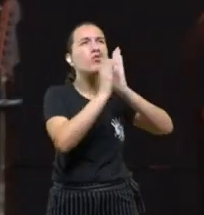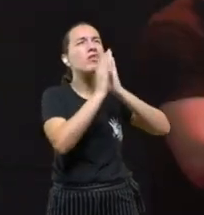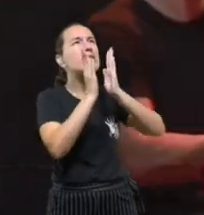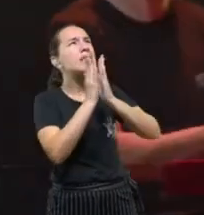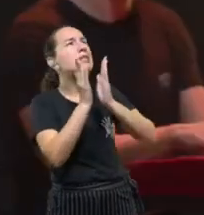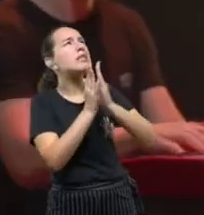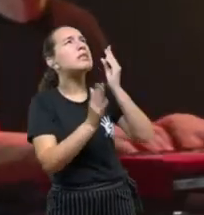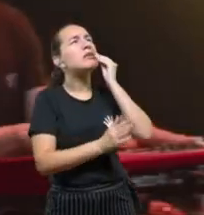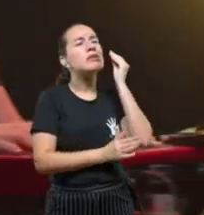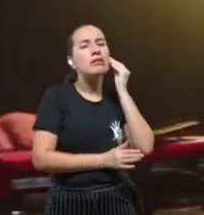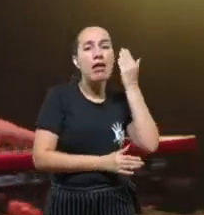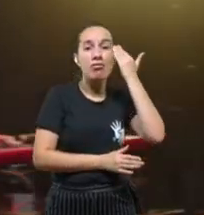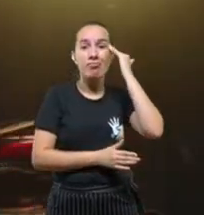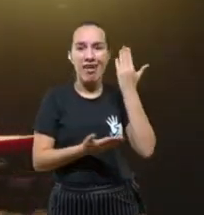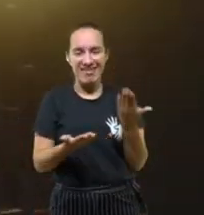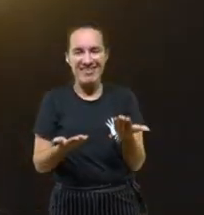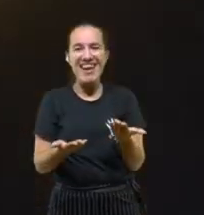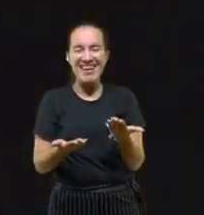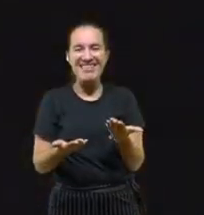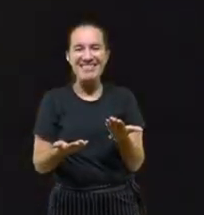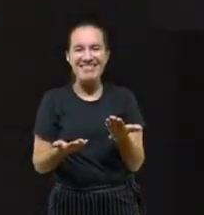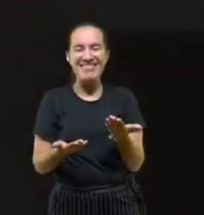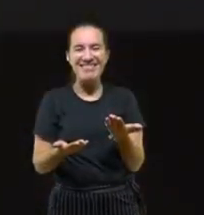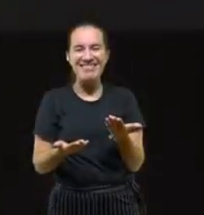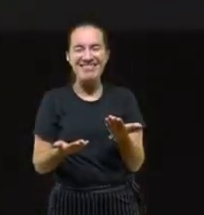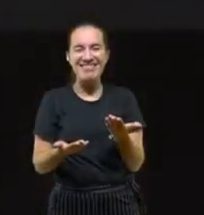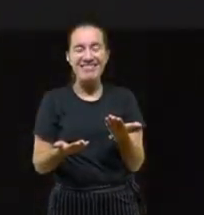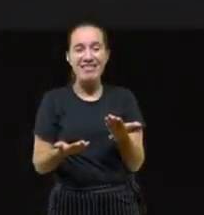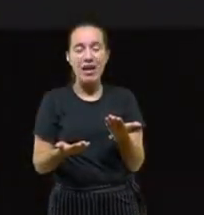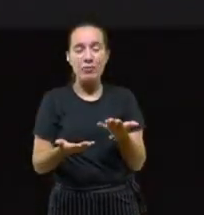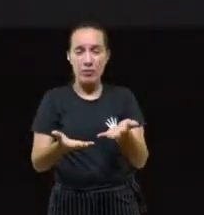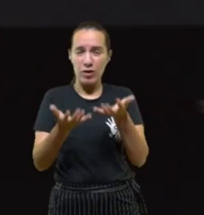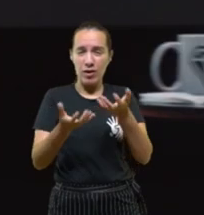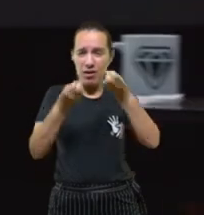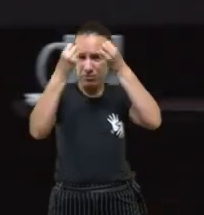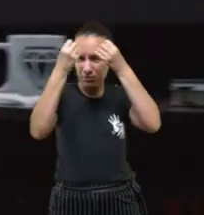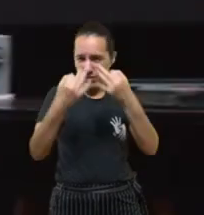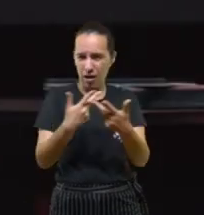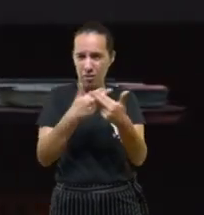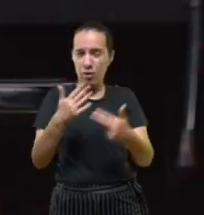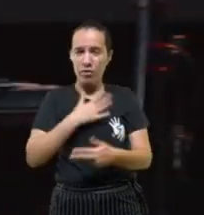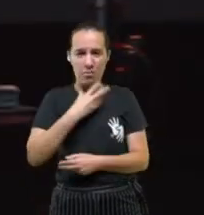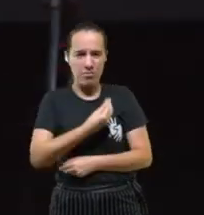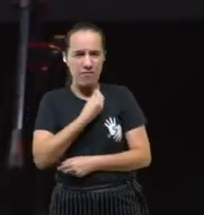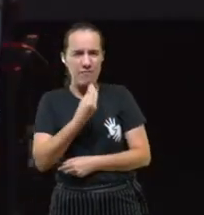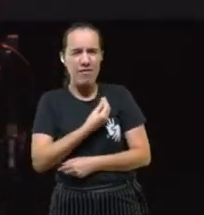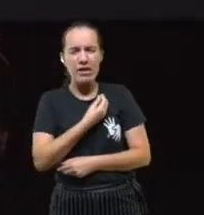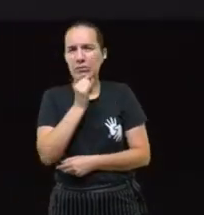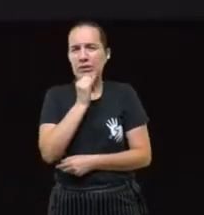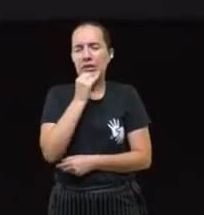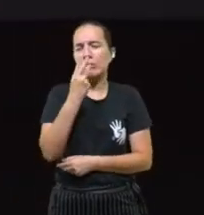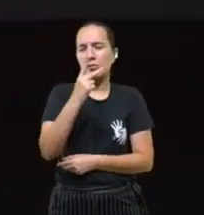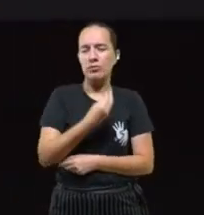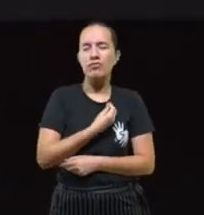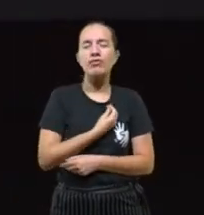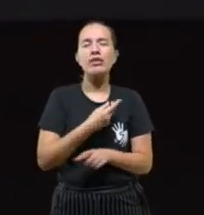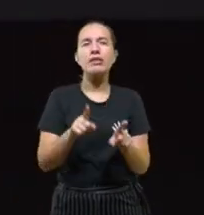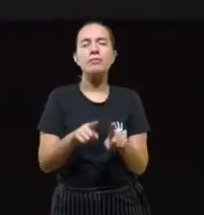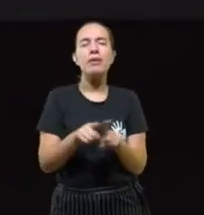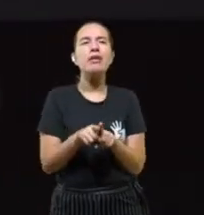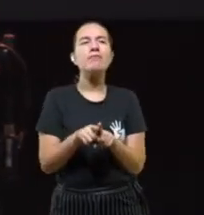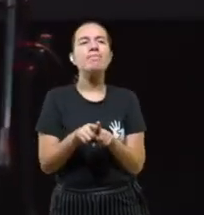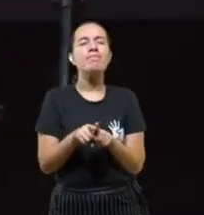só um pequeno testemunho para falar, porque eu estava então até olhando, pensando que Deus está me falando